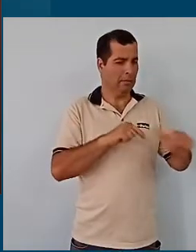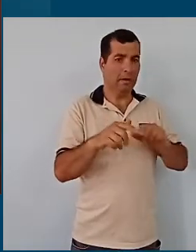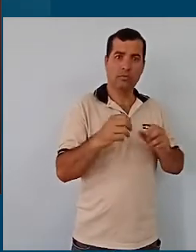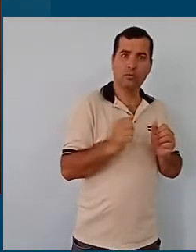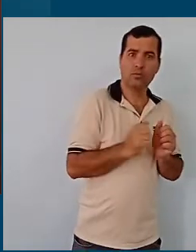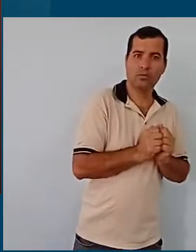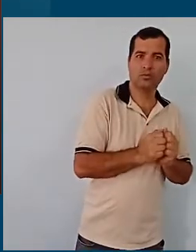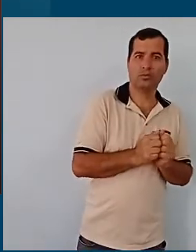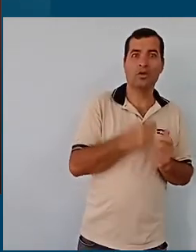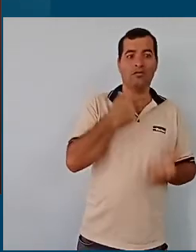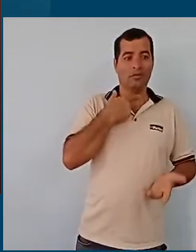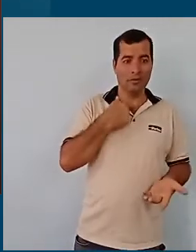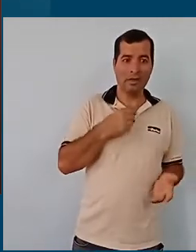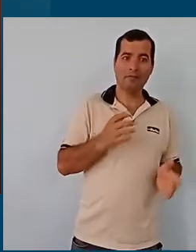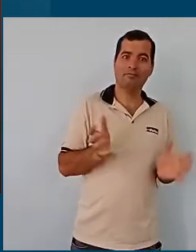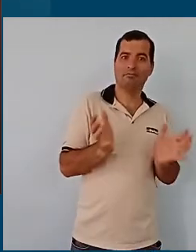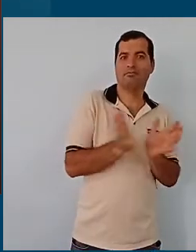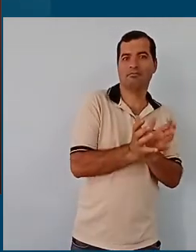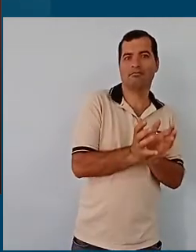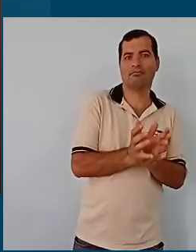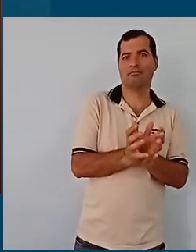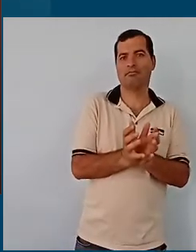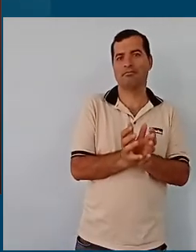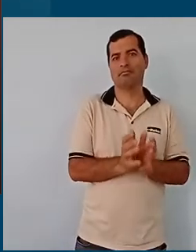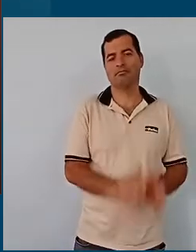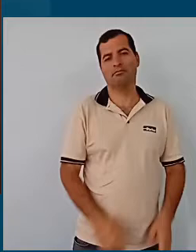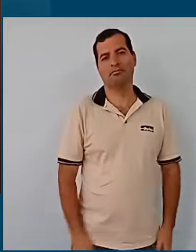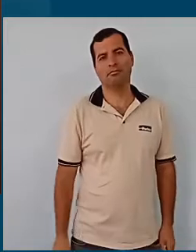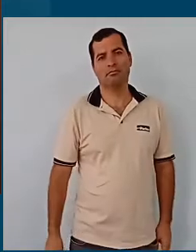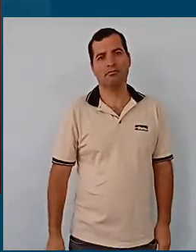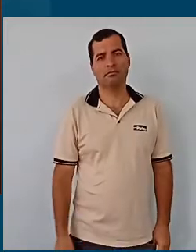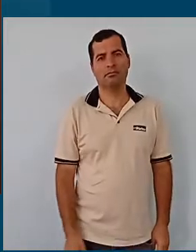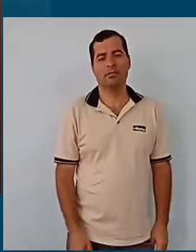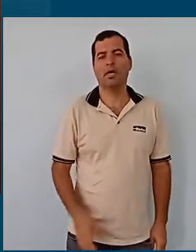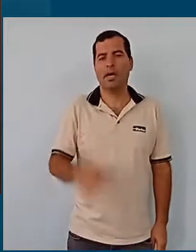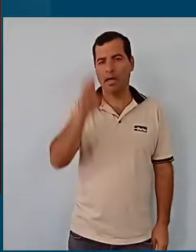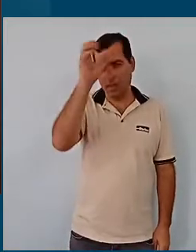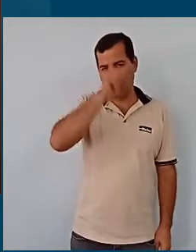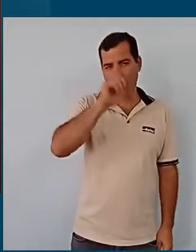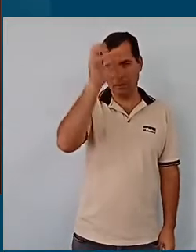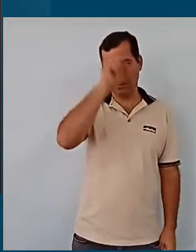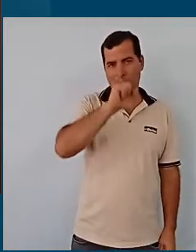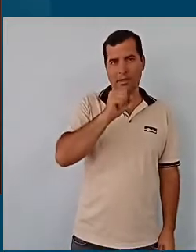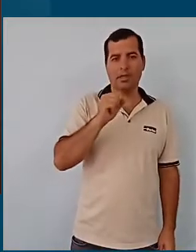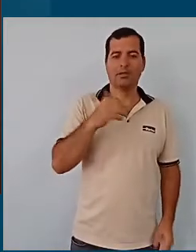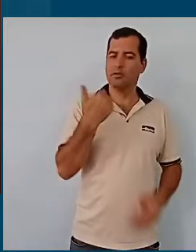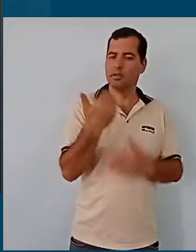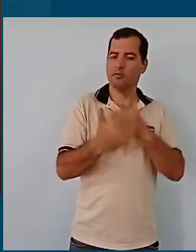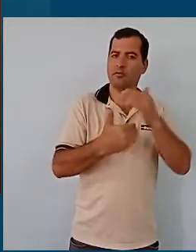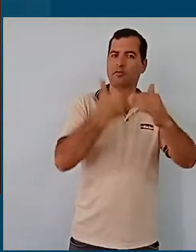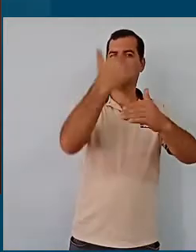vez mais nesse processo. Condição para a aprendizagem e para o desenvolvimento.